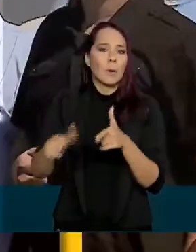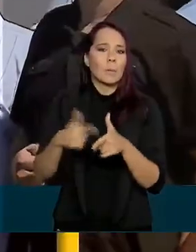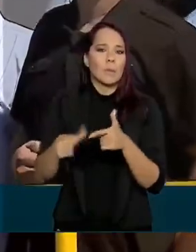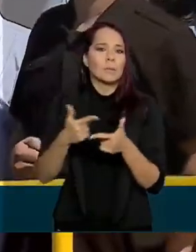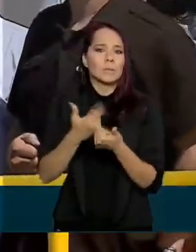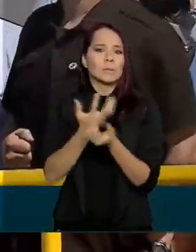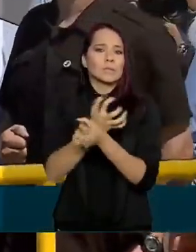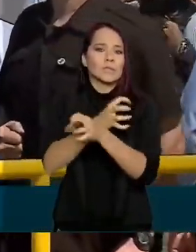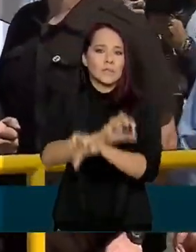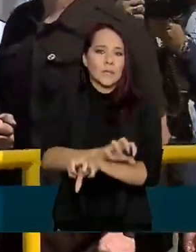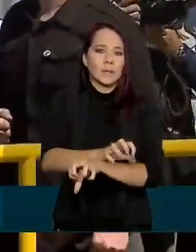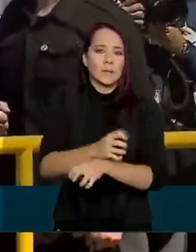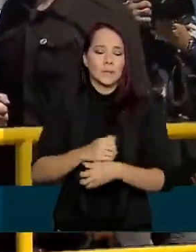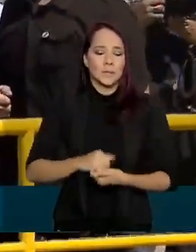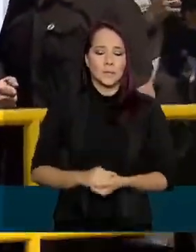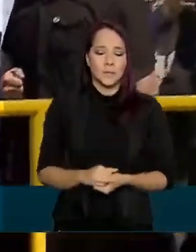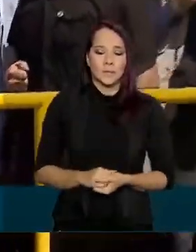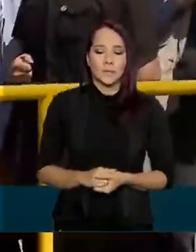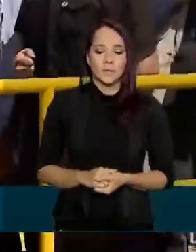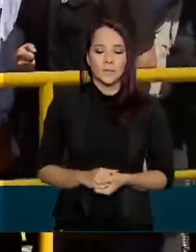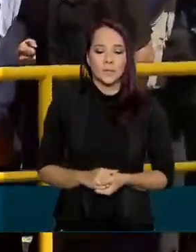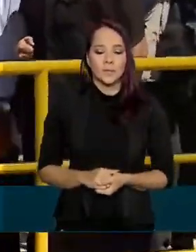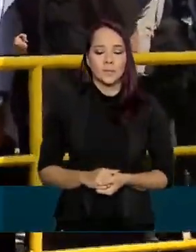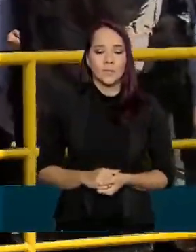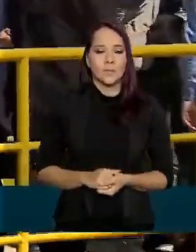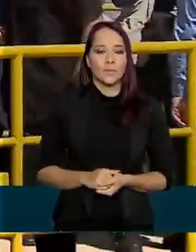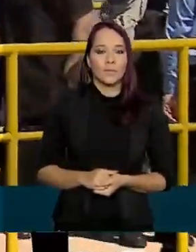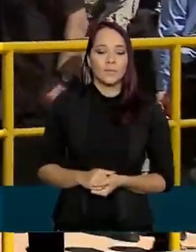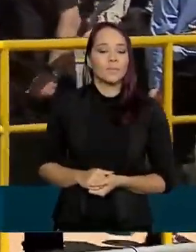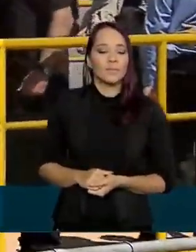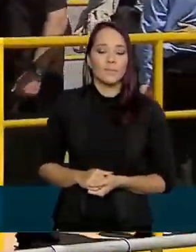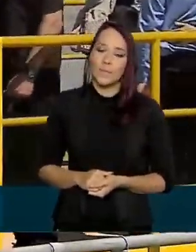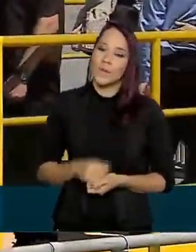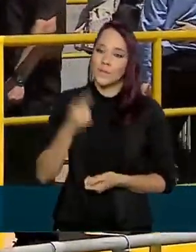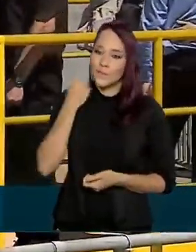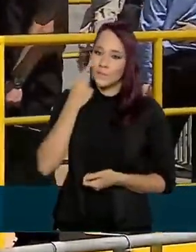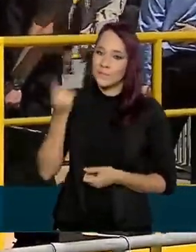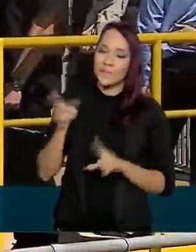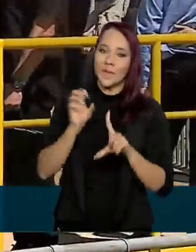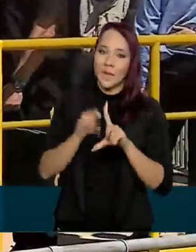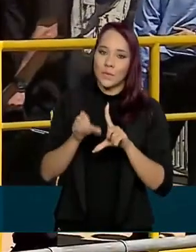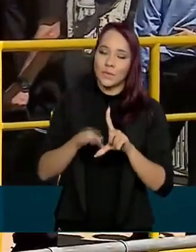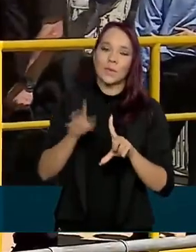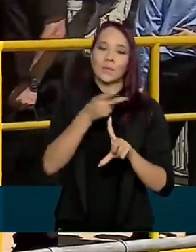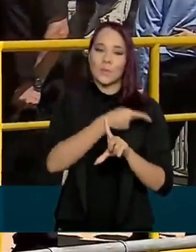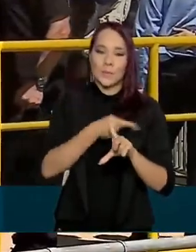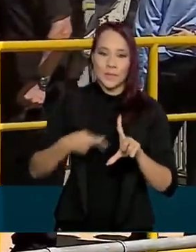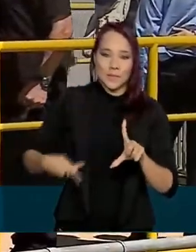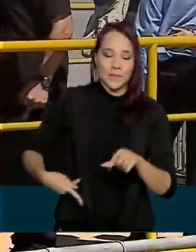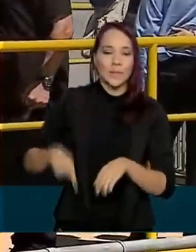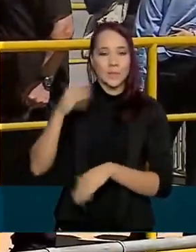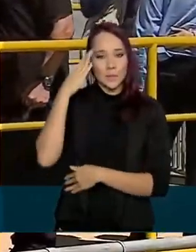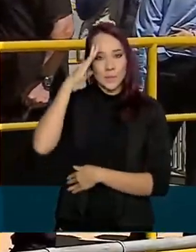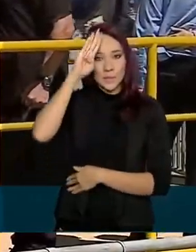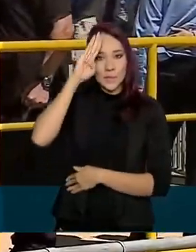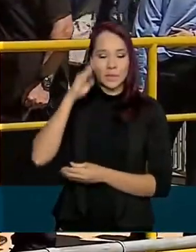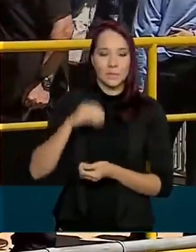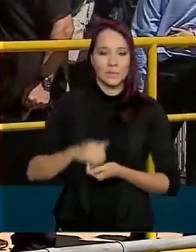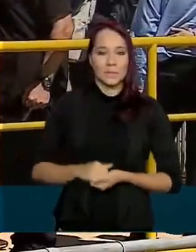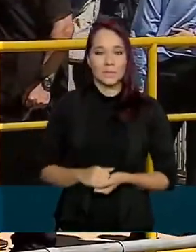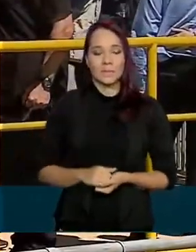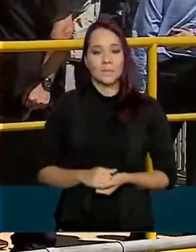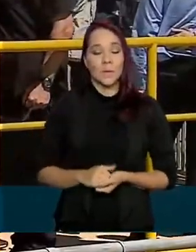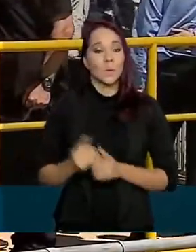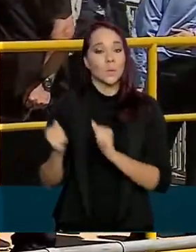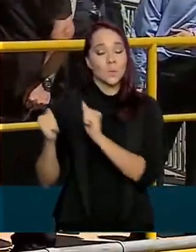muita escassez hídricas se você acompanha aí portanto ao vivo o presidente da república jair bolsonaro